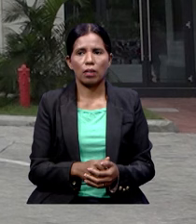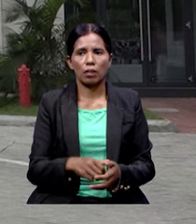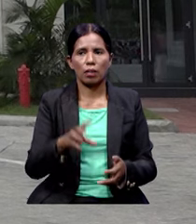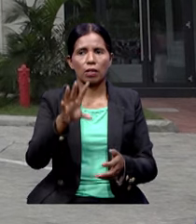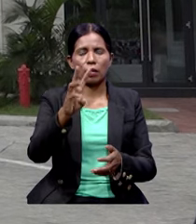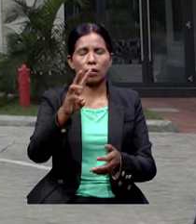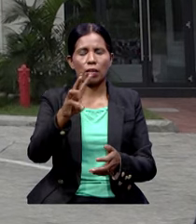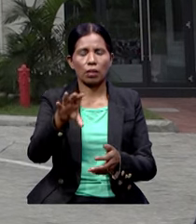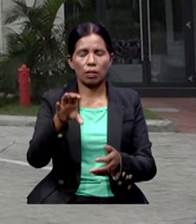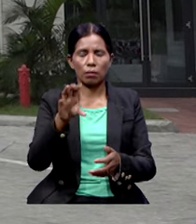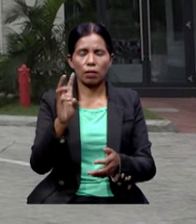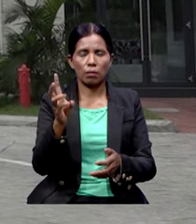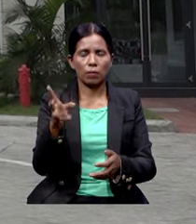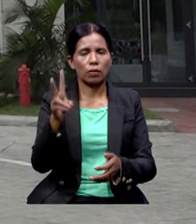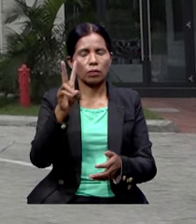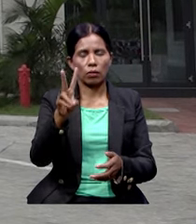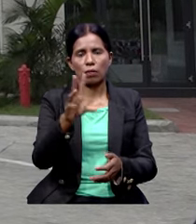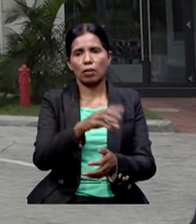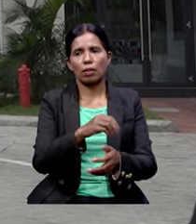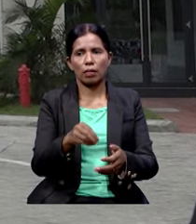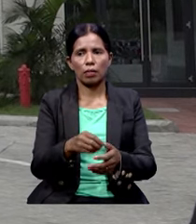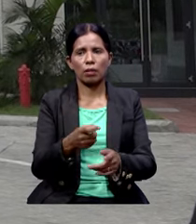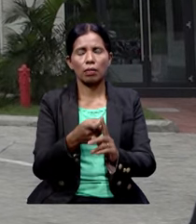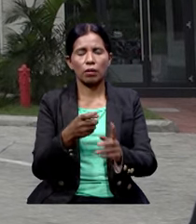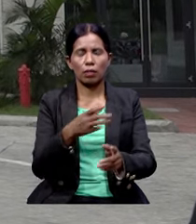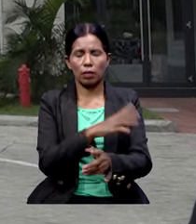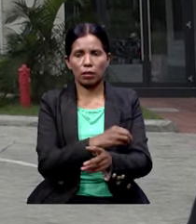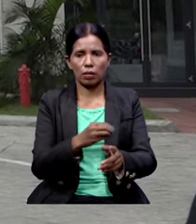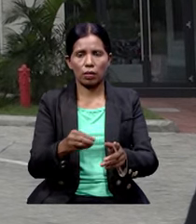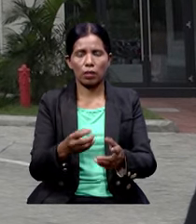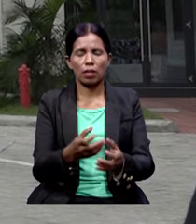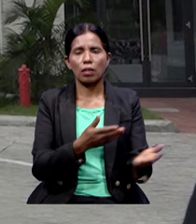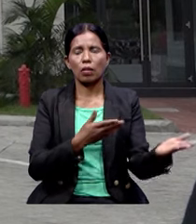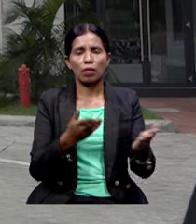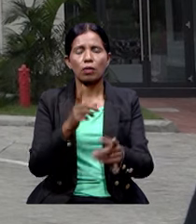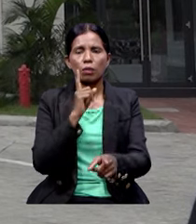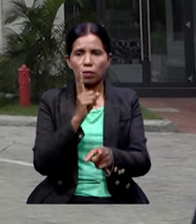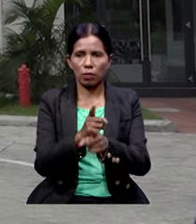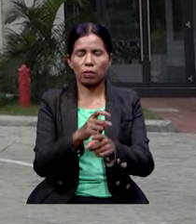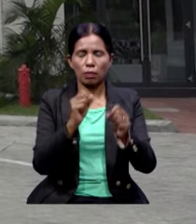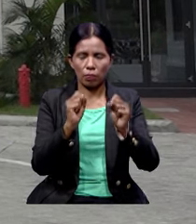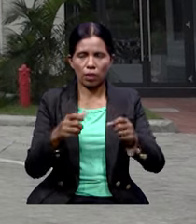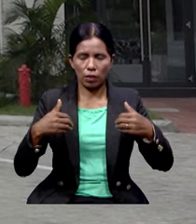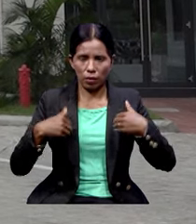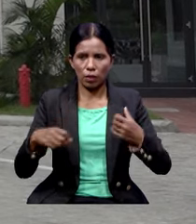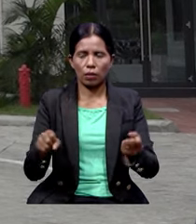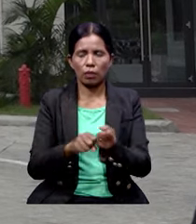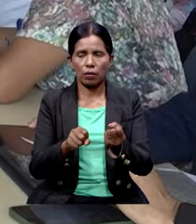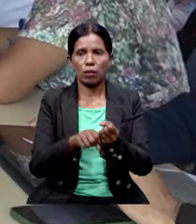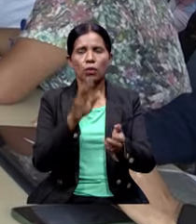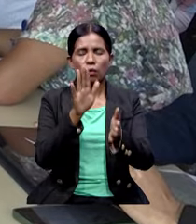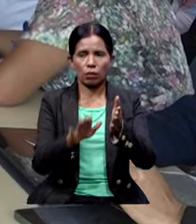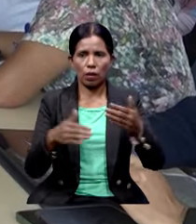$700 cada contentor, neve impacto positivo para o importador sira, tudo nós bele mos apoio para o preço de tudo